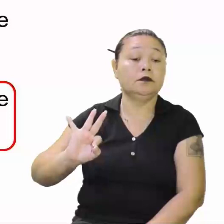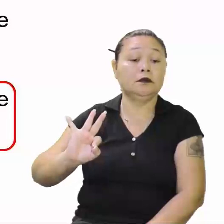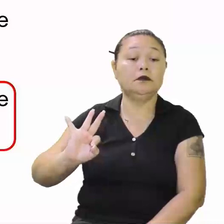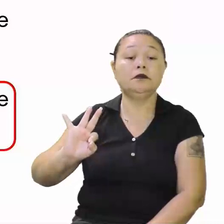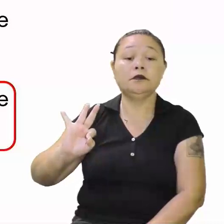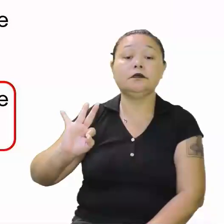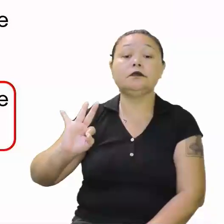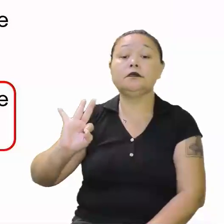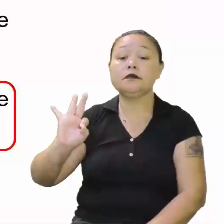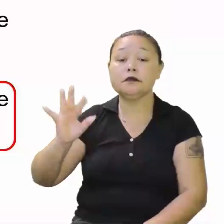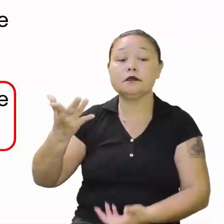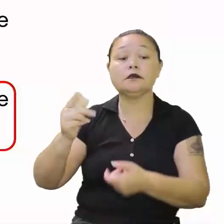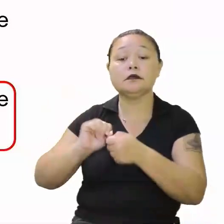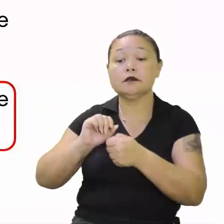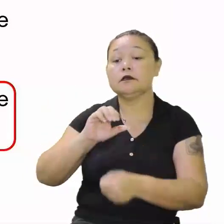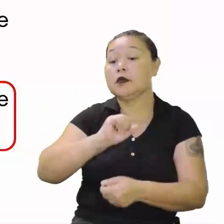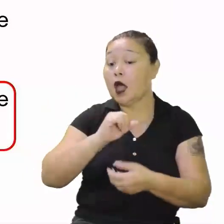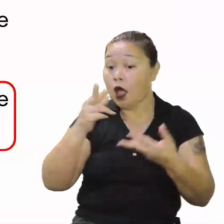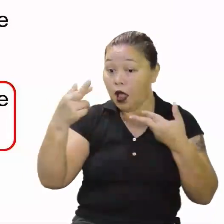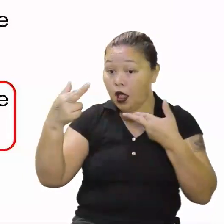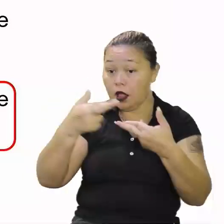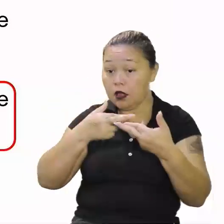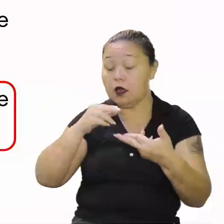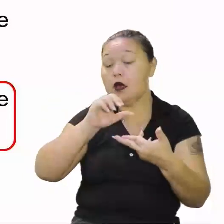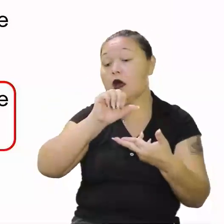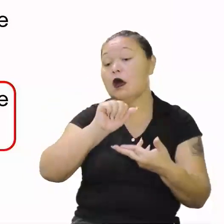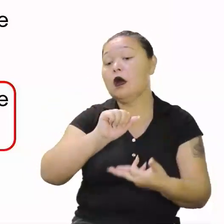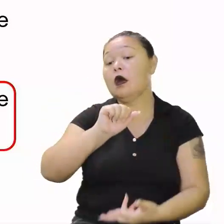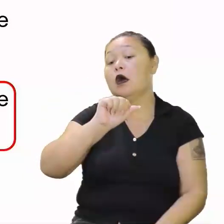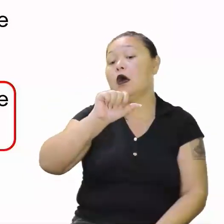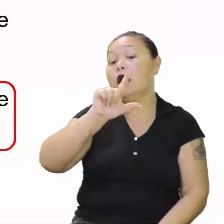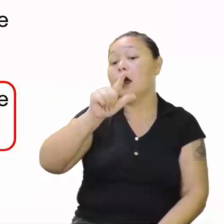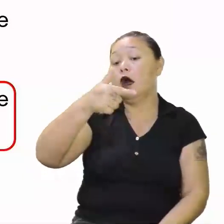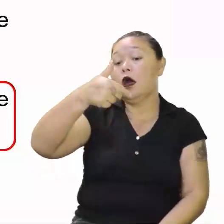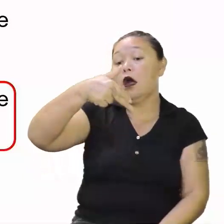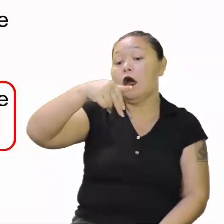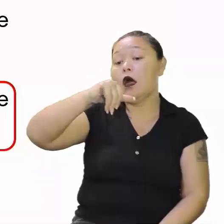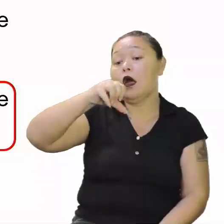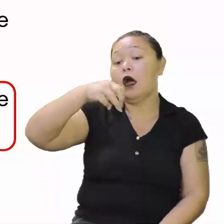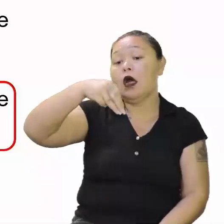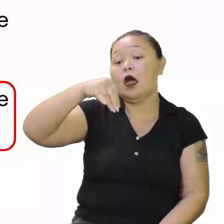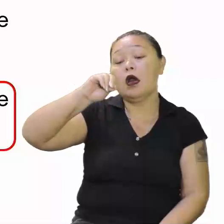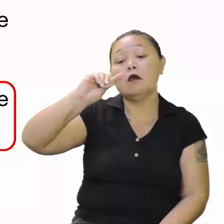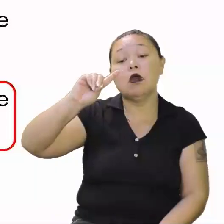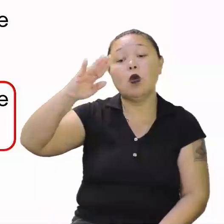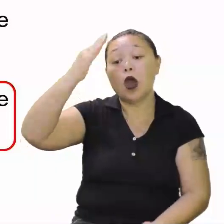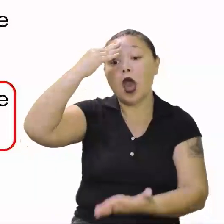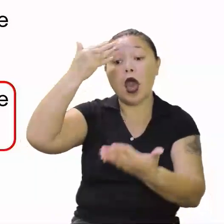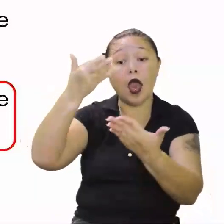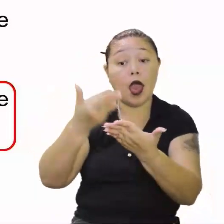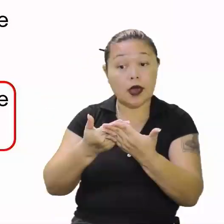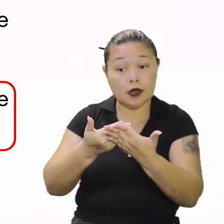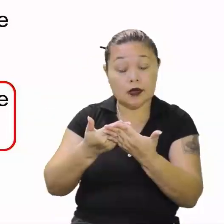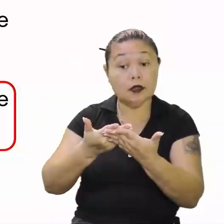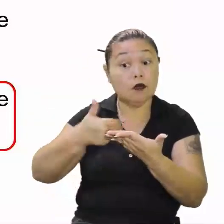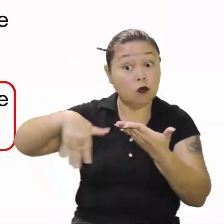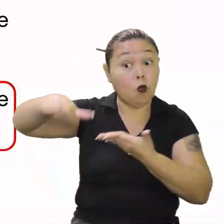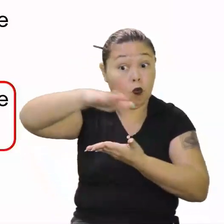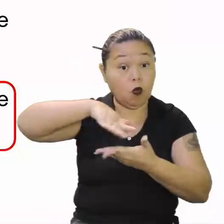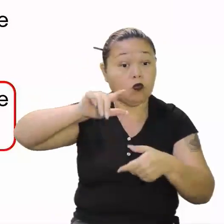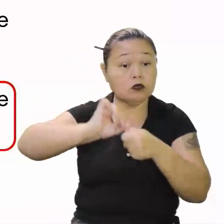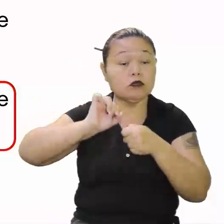relação à alquimia, a crença mais difundida era de que os alquimistas,